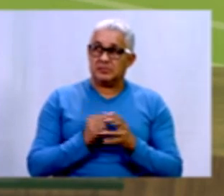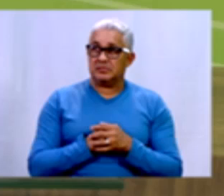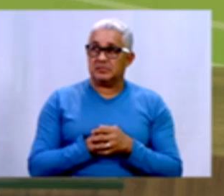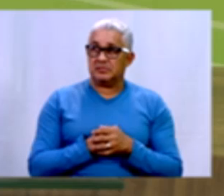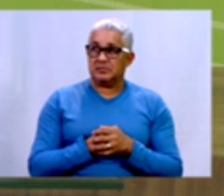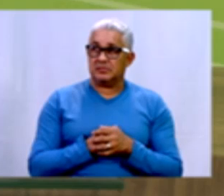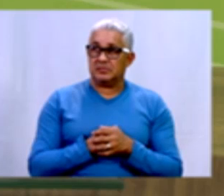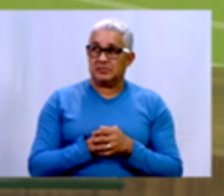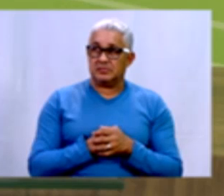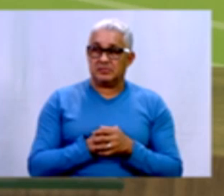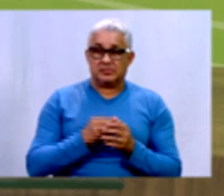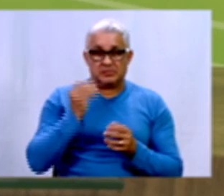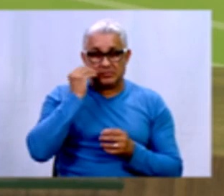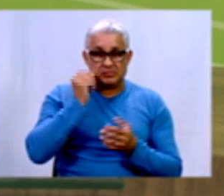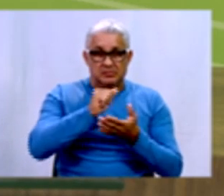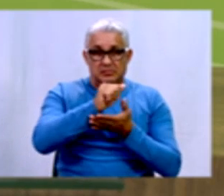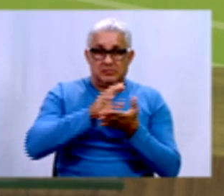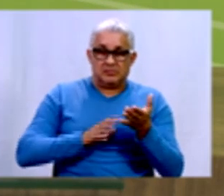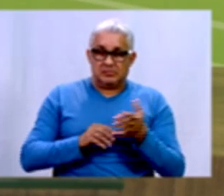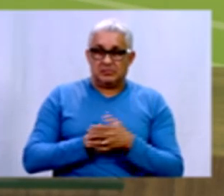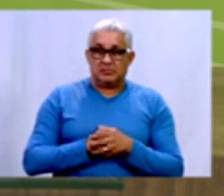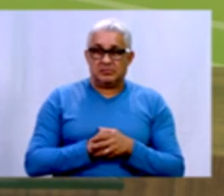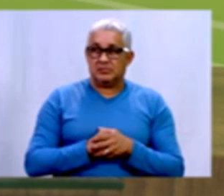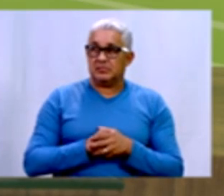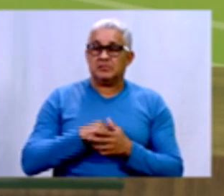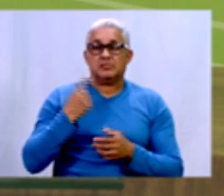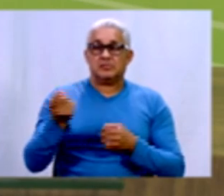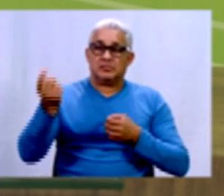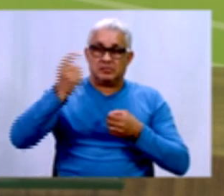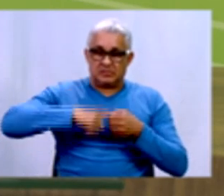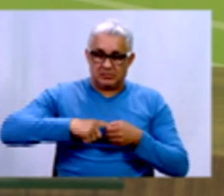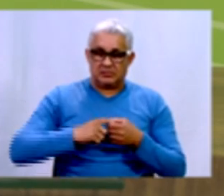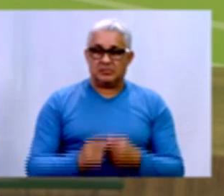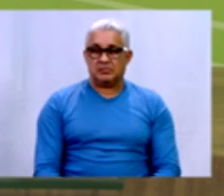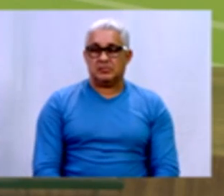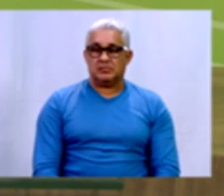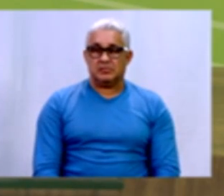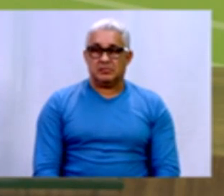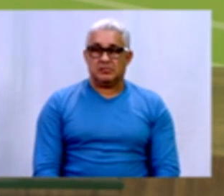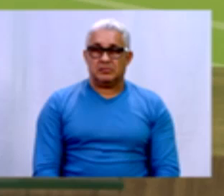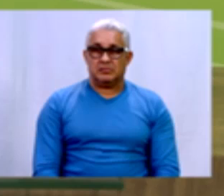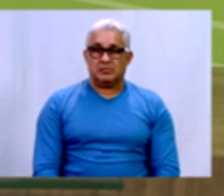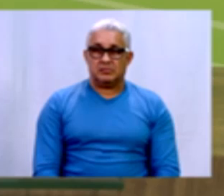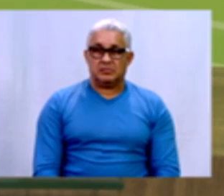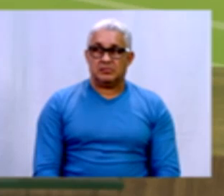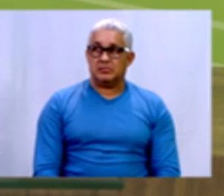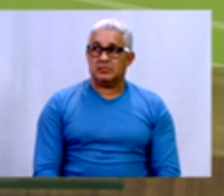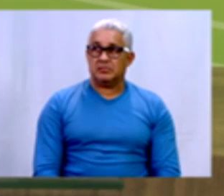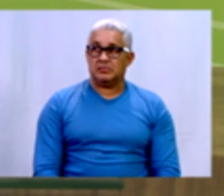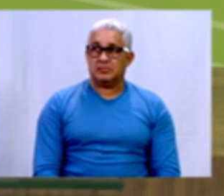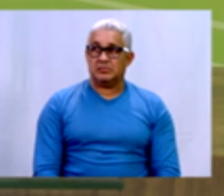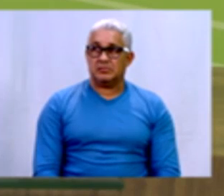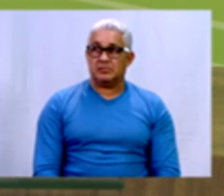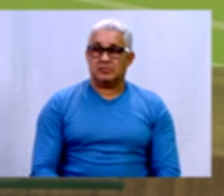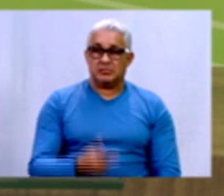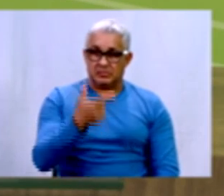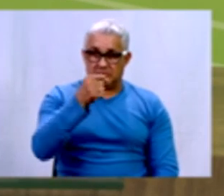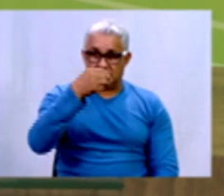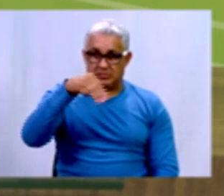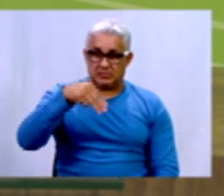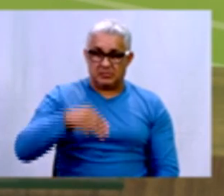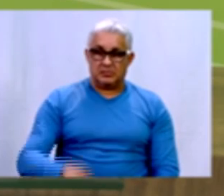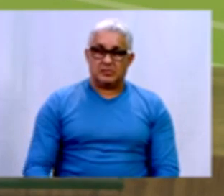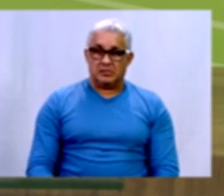estar desenvolvendo a atividade e retornamos daqui a uns 20 minutos